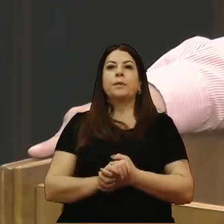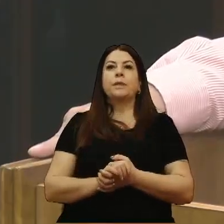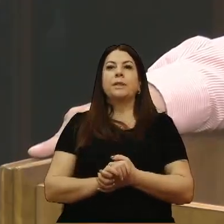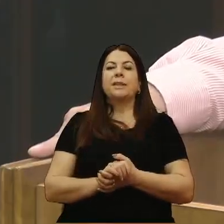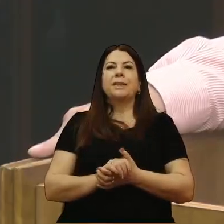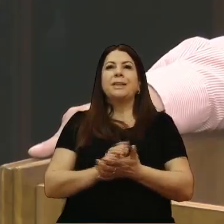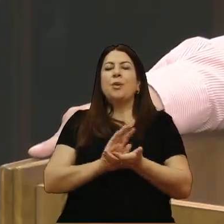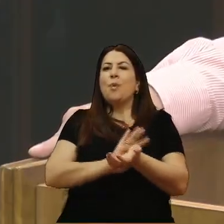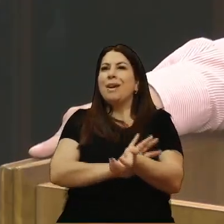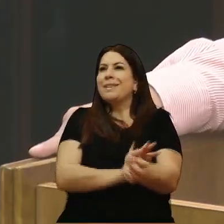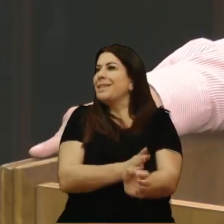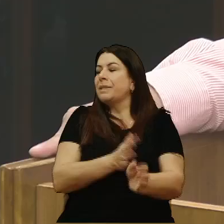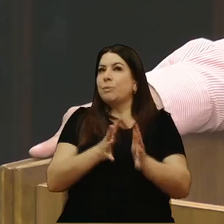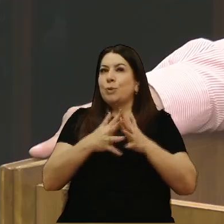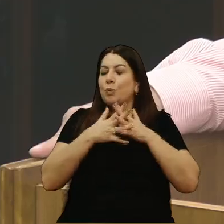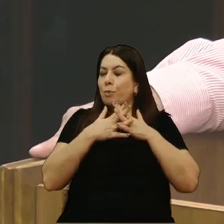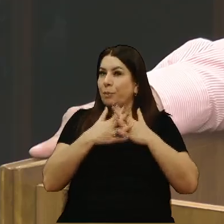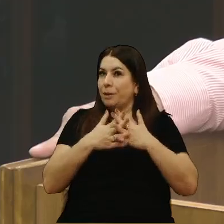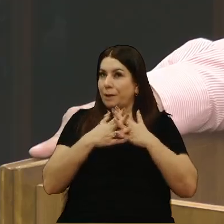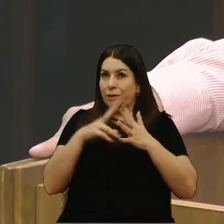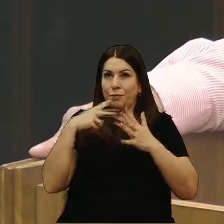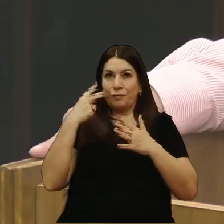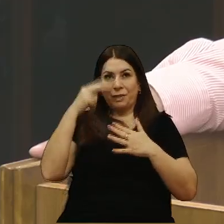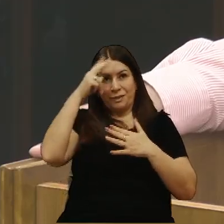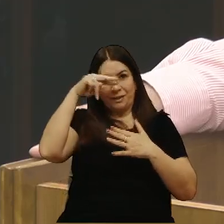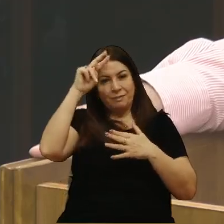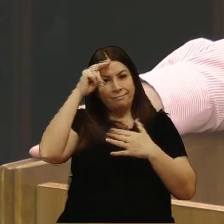racismo é tão complicado, vereador Edson,